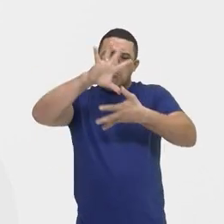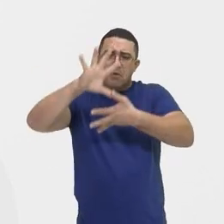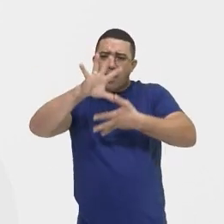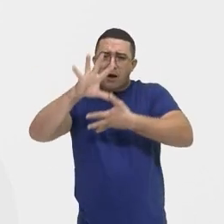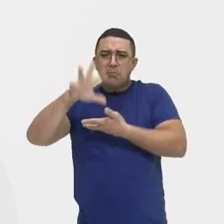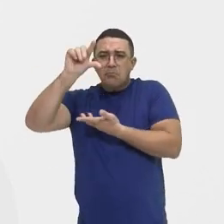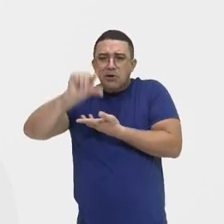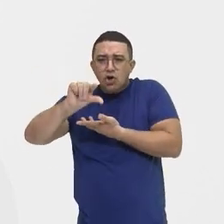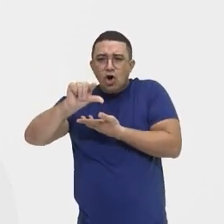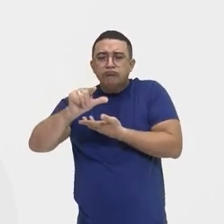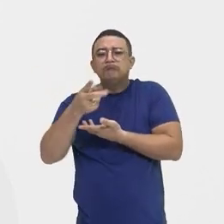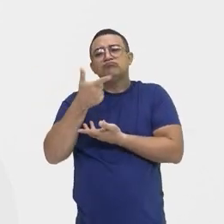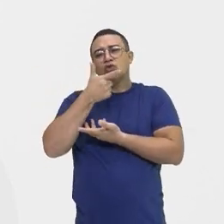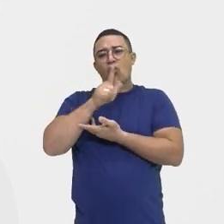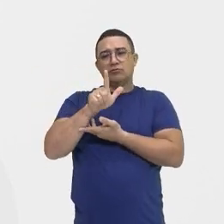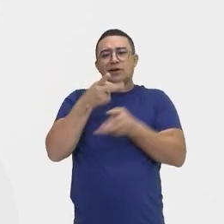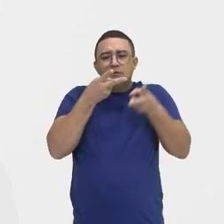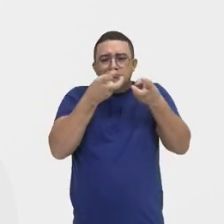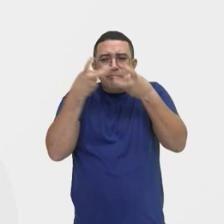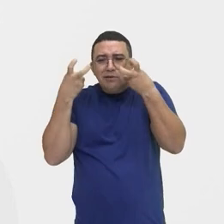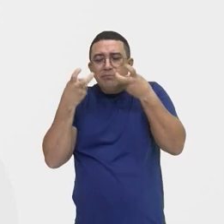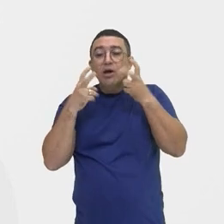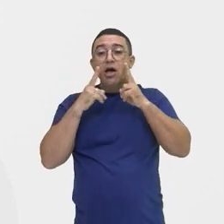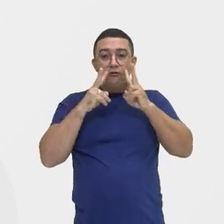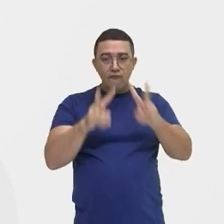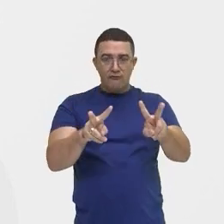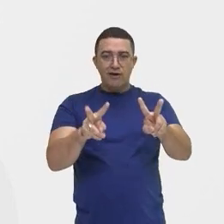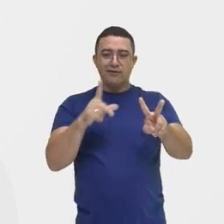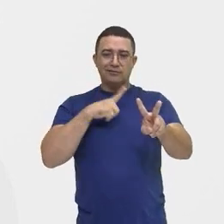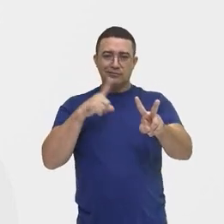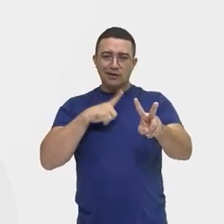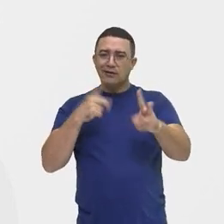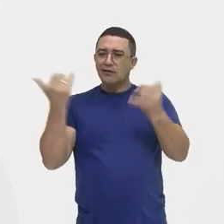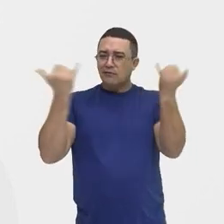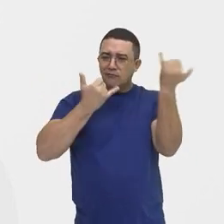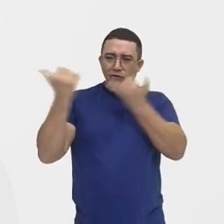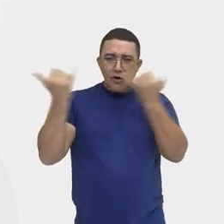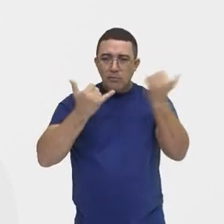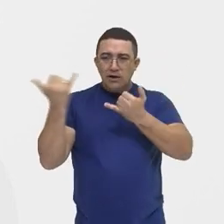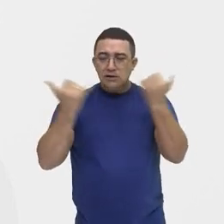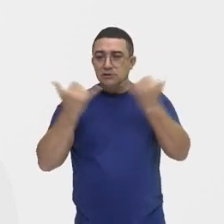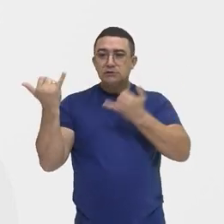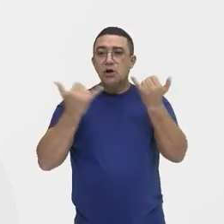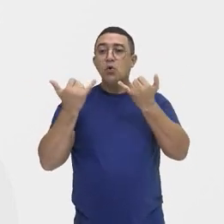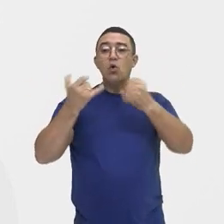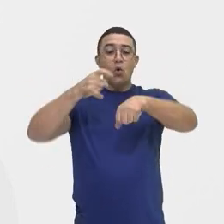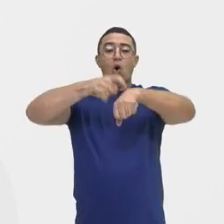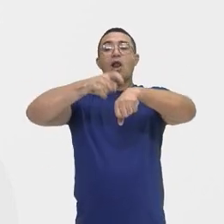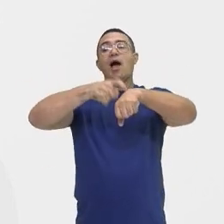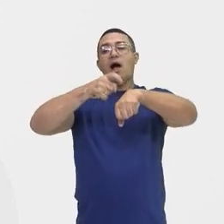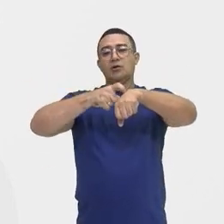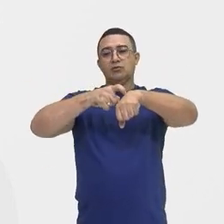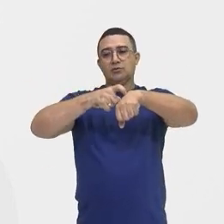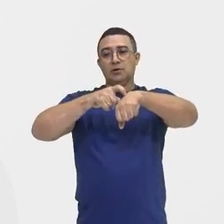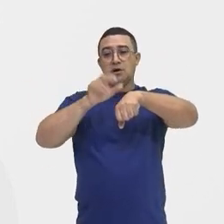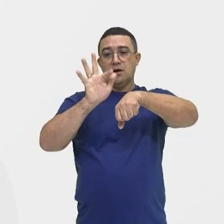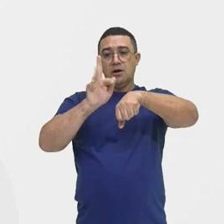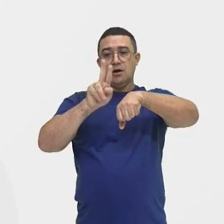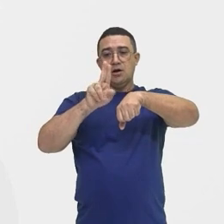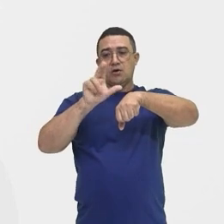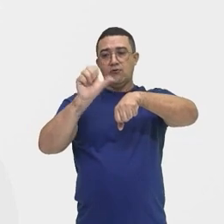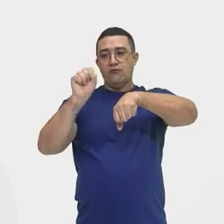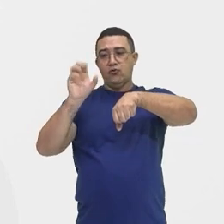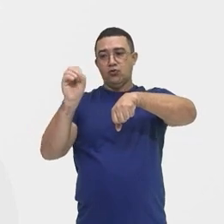gente consegue observar aí, olha, a gente tem aí as informações dos fusos horários, né, através